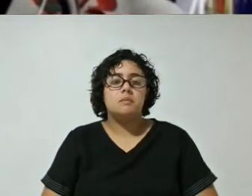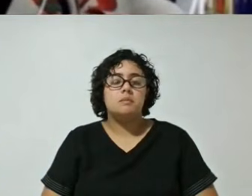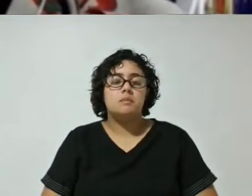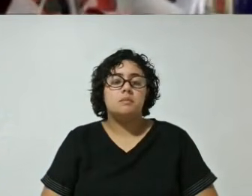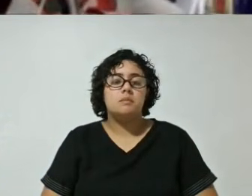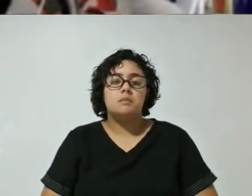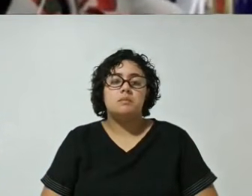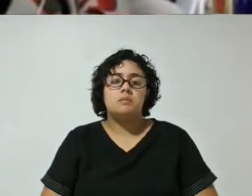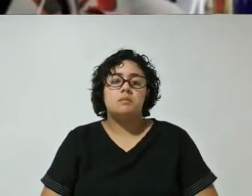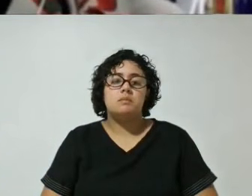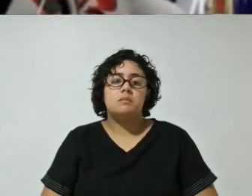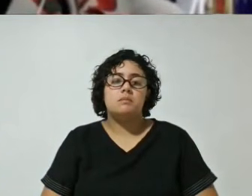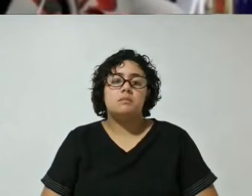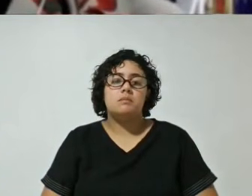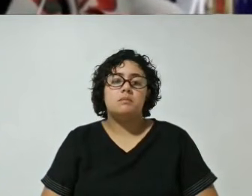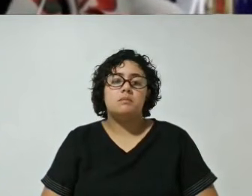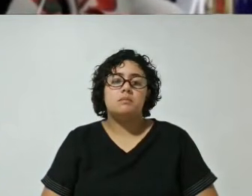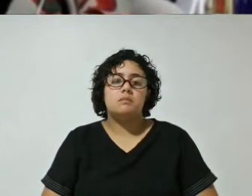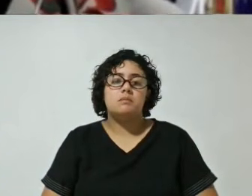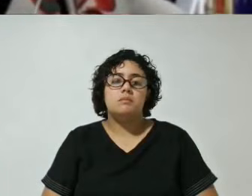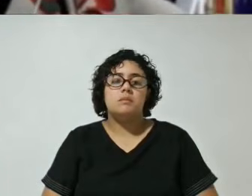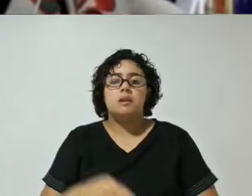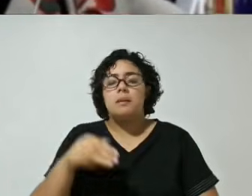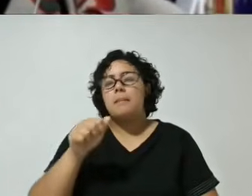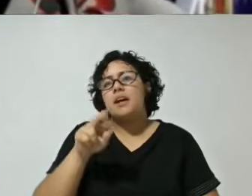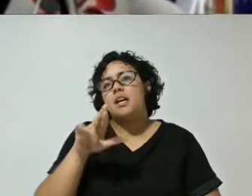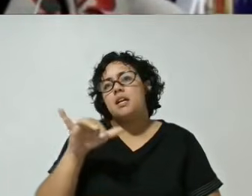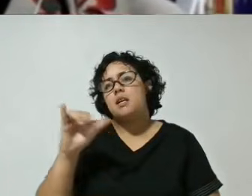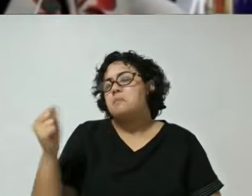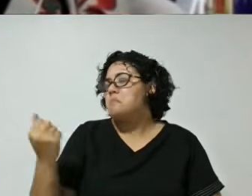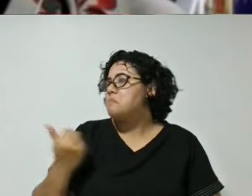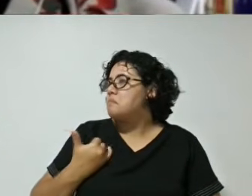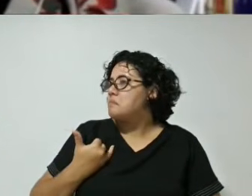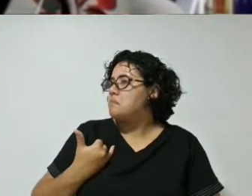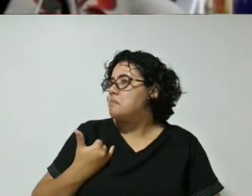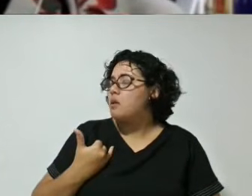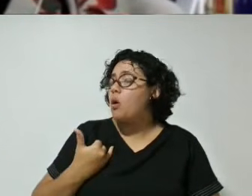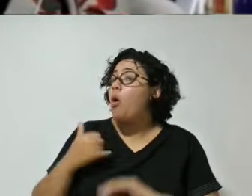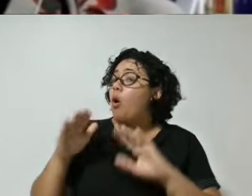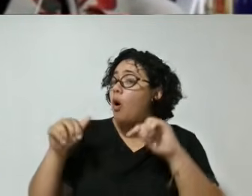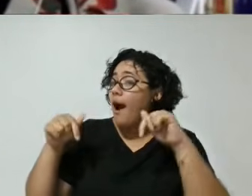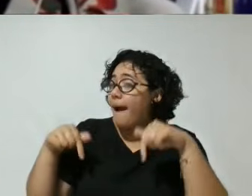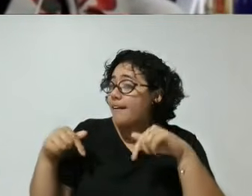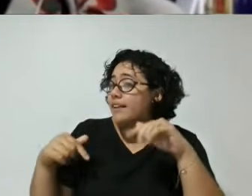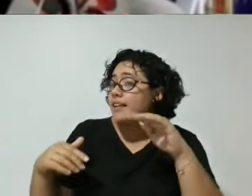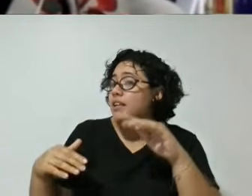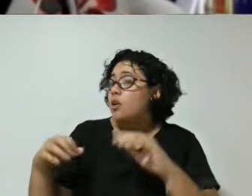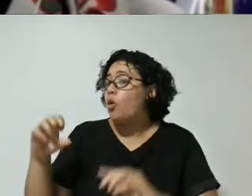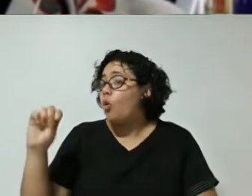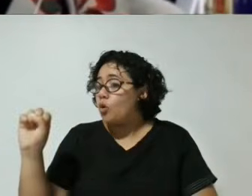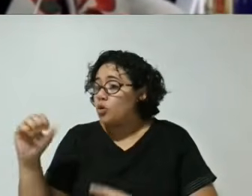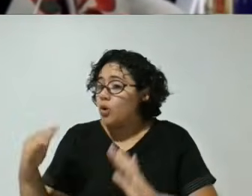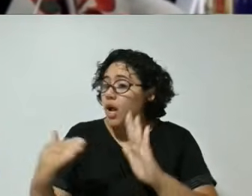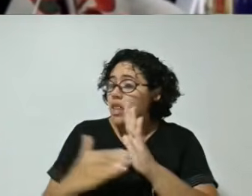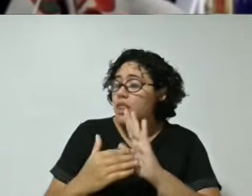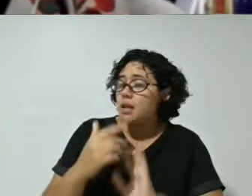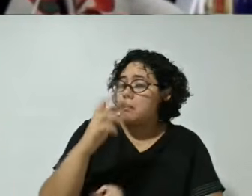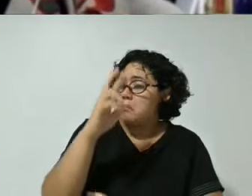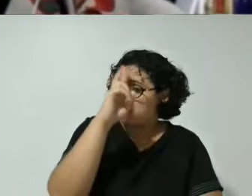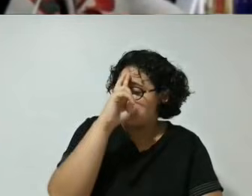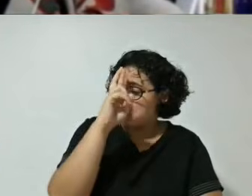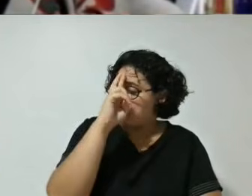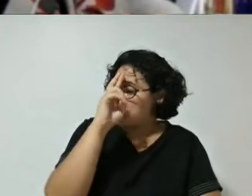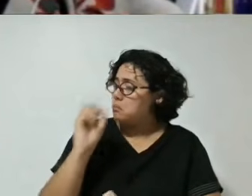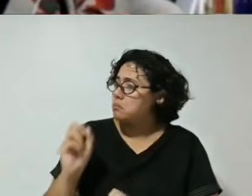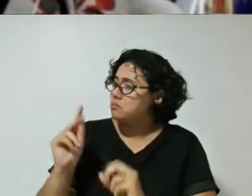E aí a Marigélia havia me falado, olha, funciona aqui de 8 a meio-dia. Aí tudo bem, até quando foi